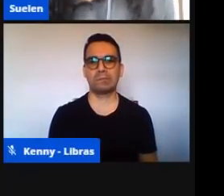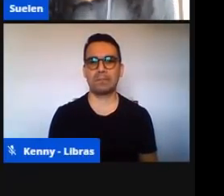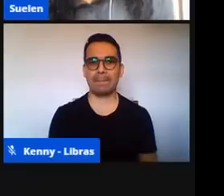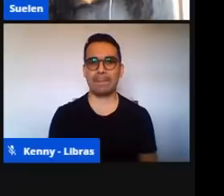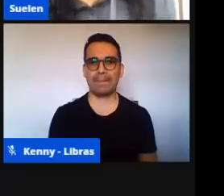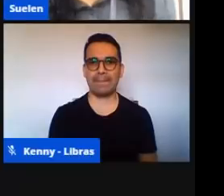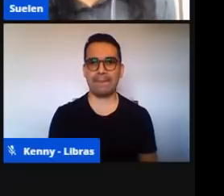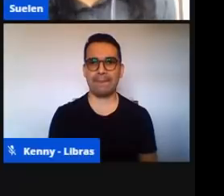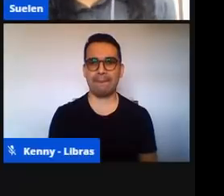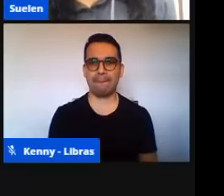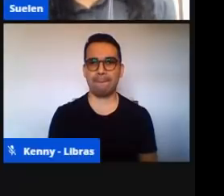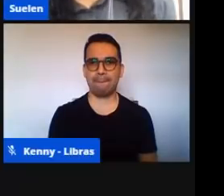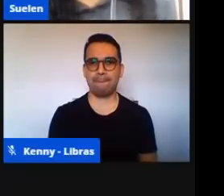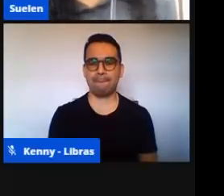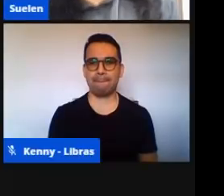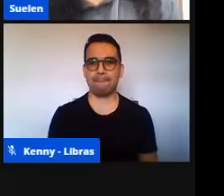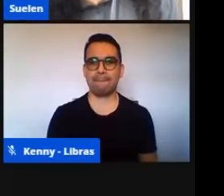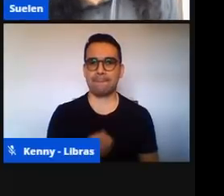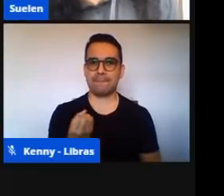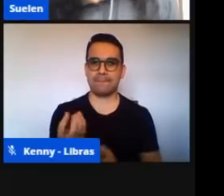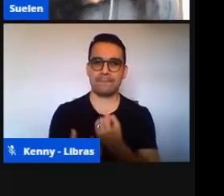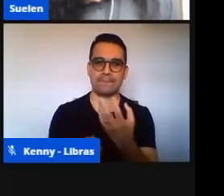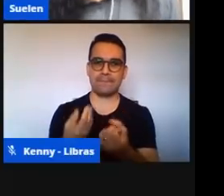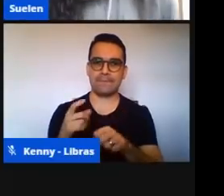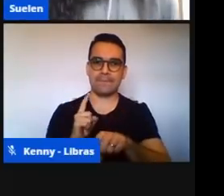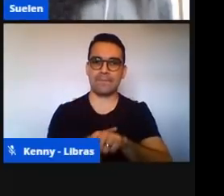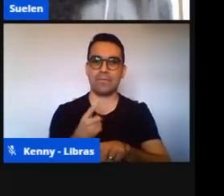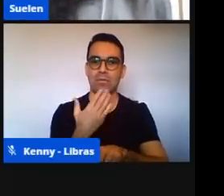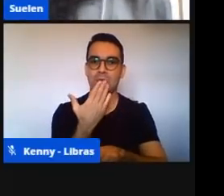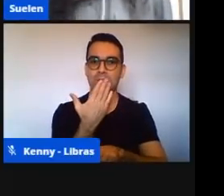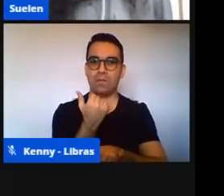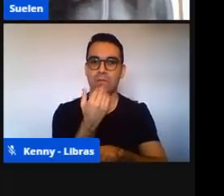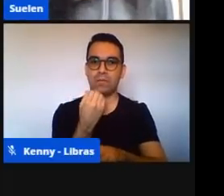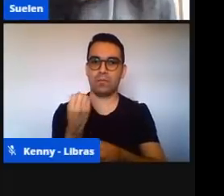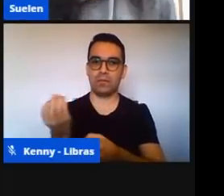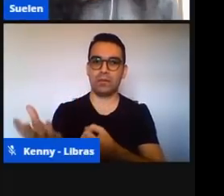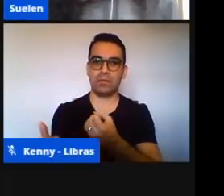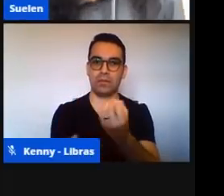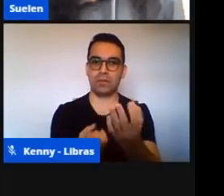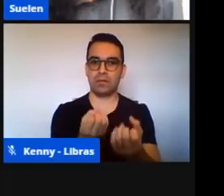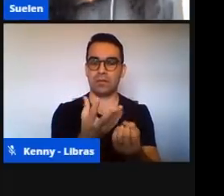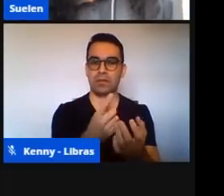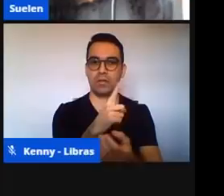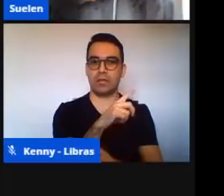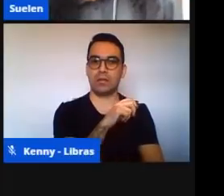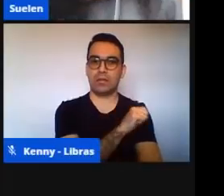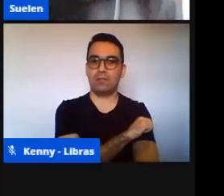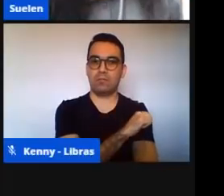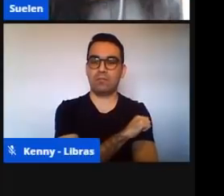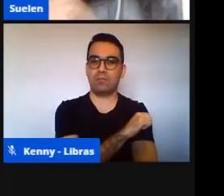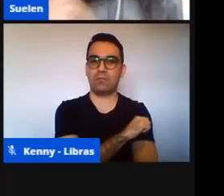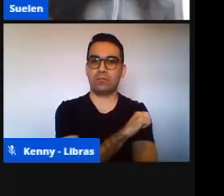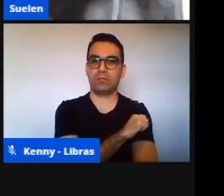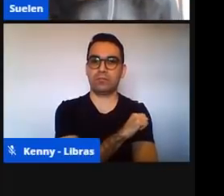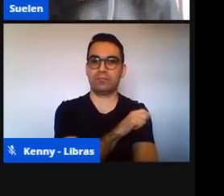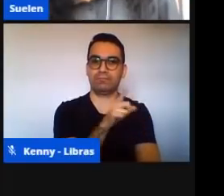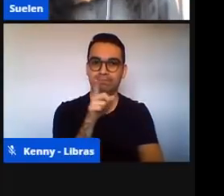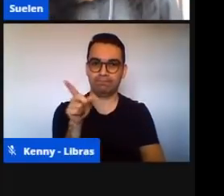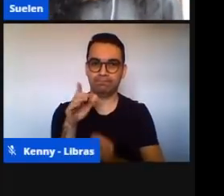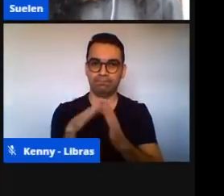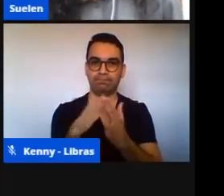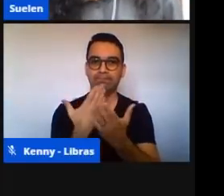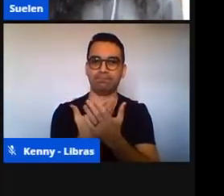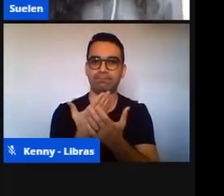Na distribuição dos alimentos, quais são os cuidados que a gente tem que ter agora? Eu acho que é o que é um dos pontos que pega bastante